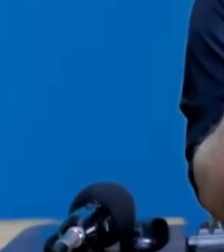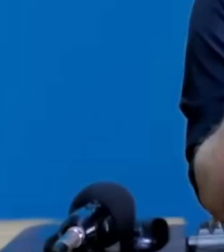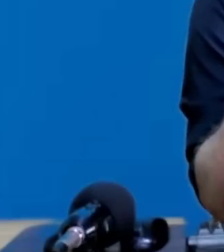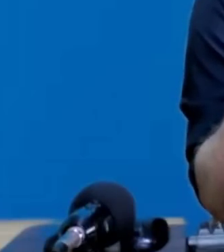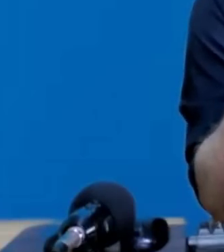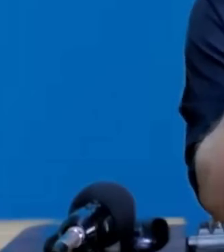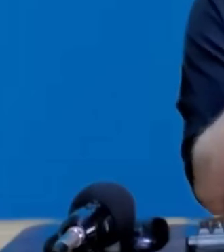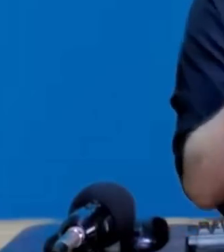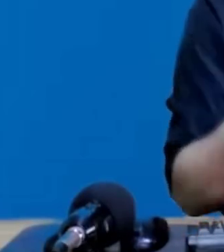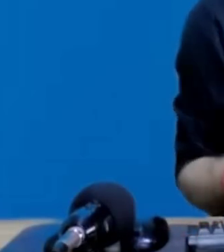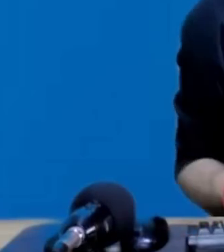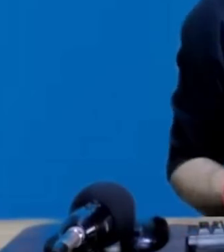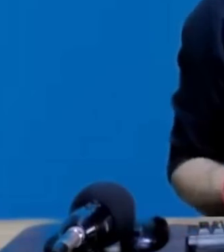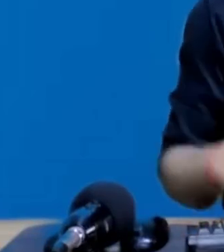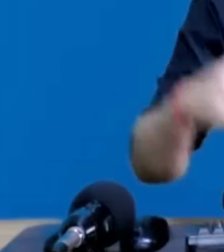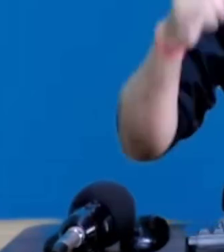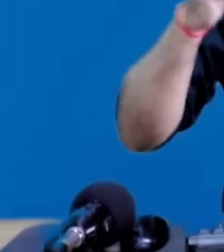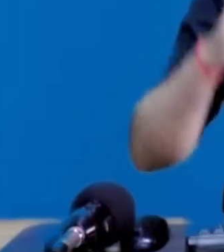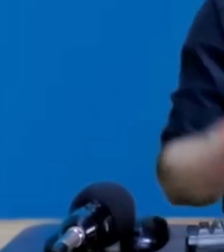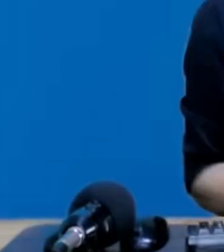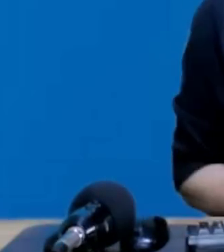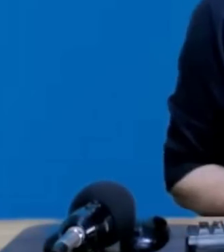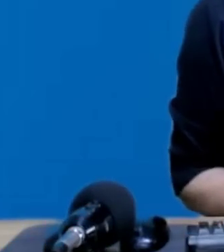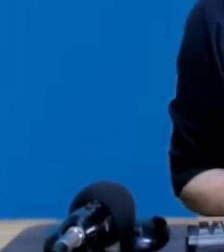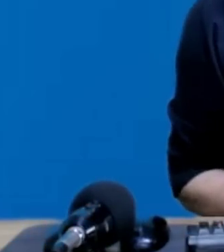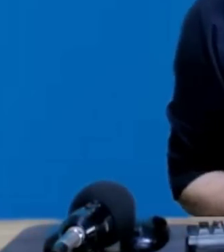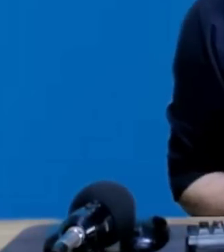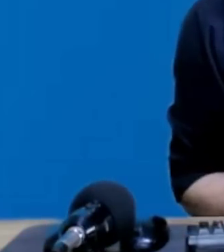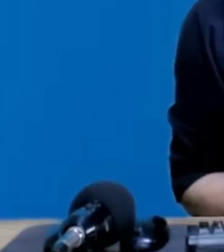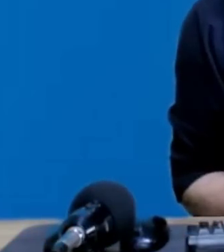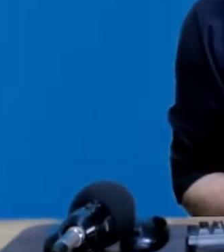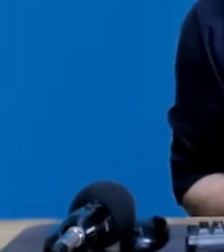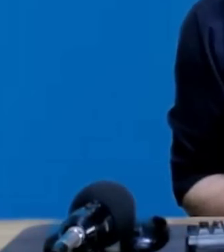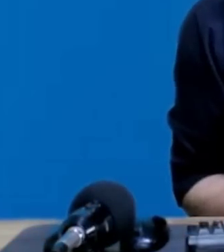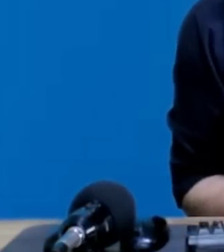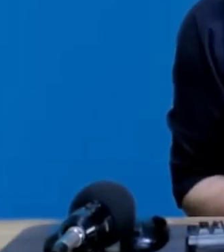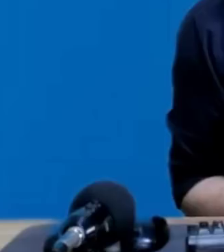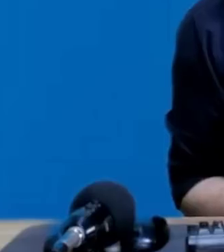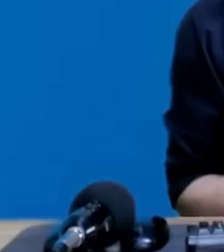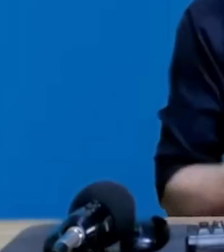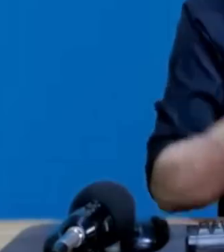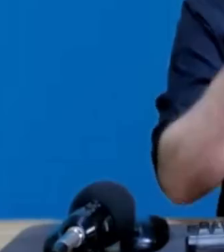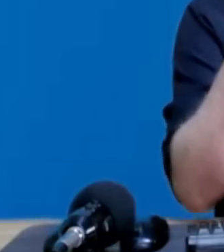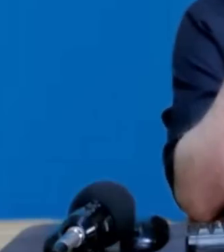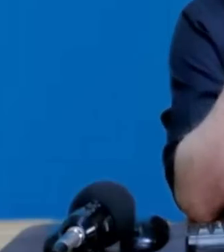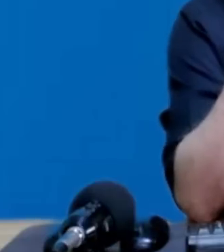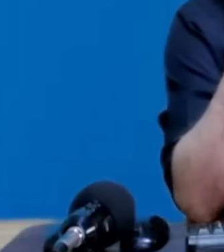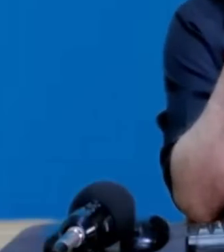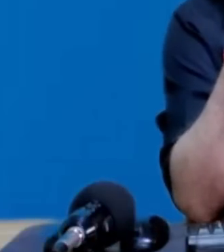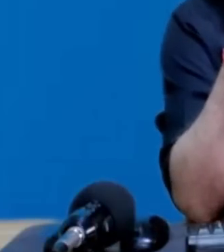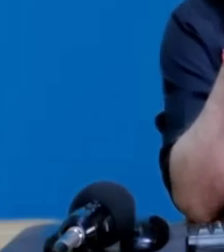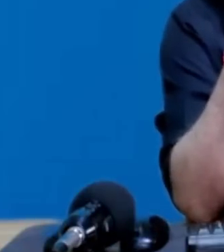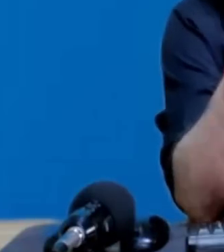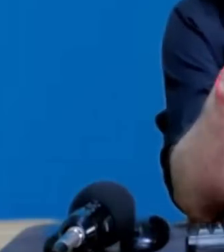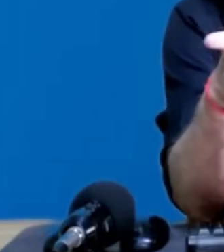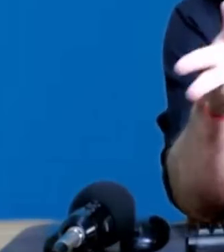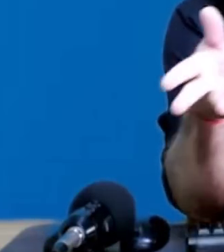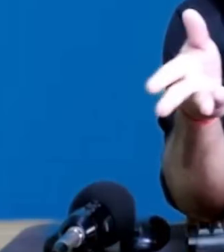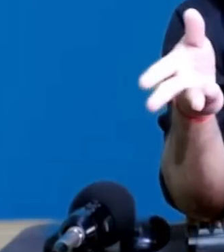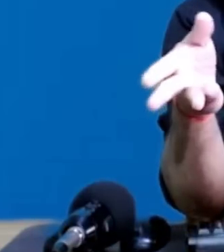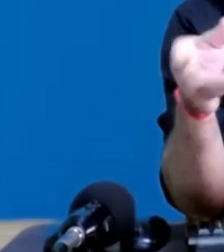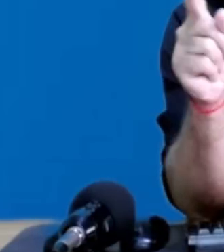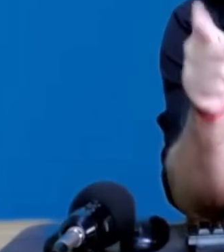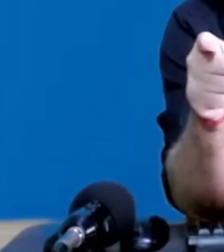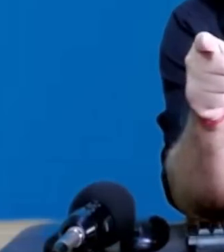para a cadeia. Gostou dessa informação? Mete o dedo no like, deixa seu comentário para o Bolsonaro e passe muito adiante. A